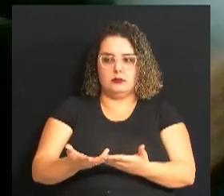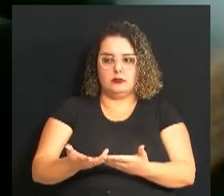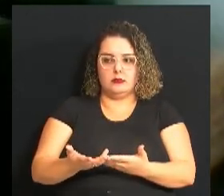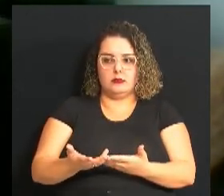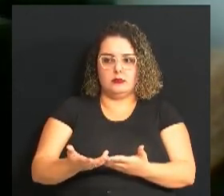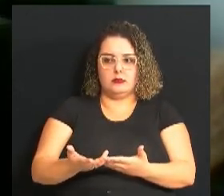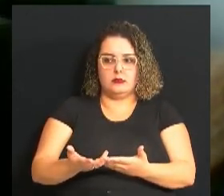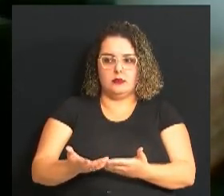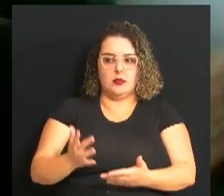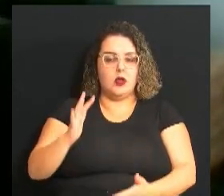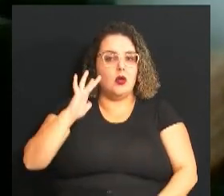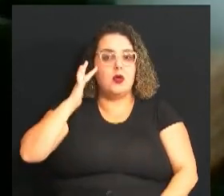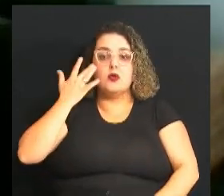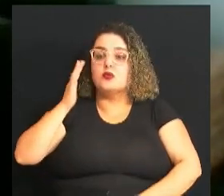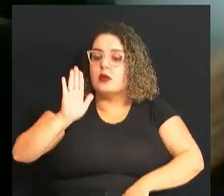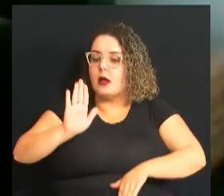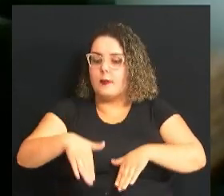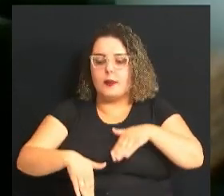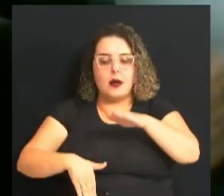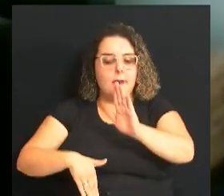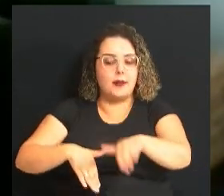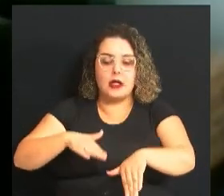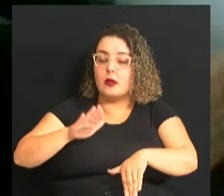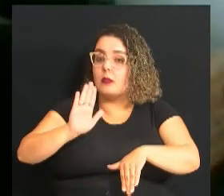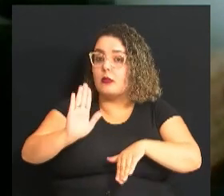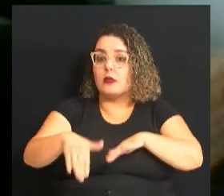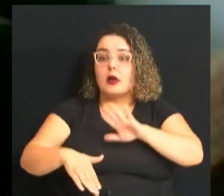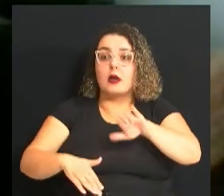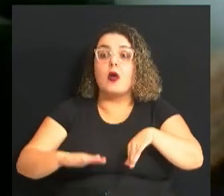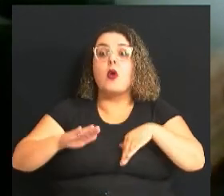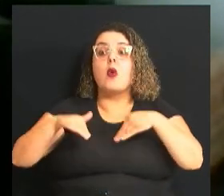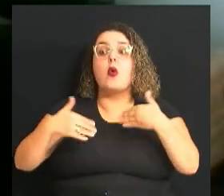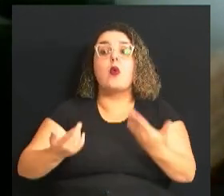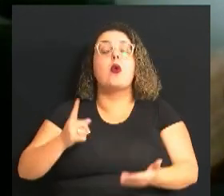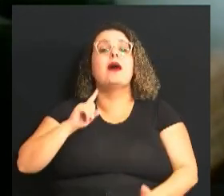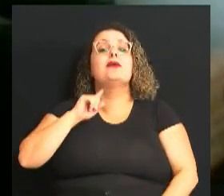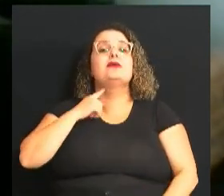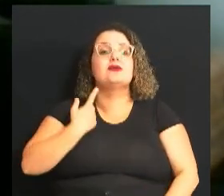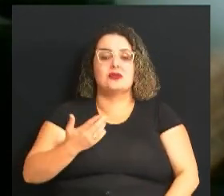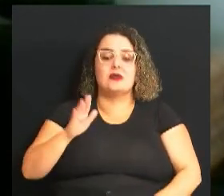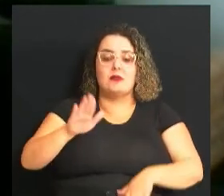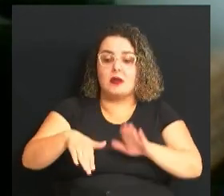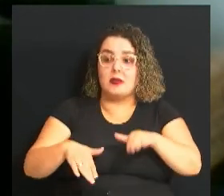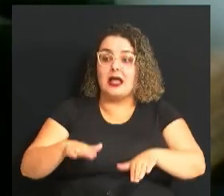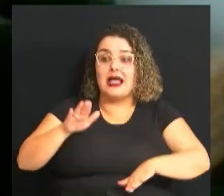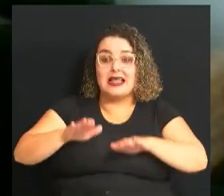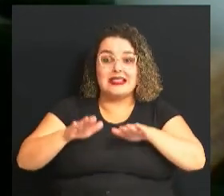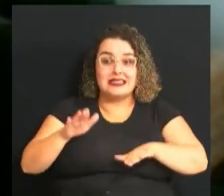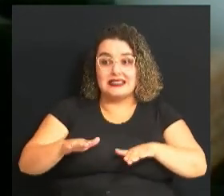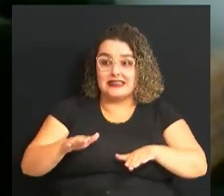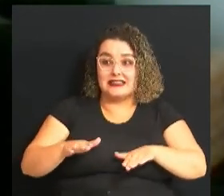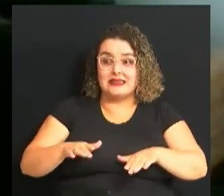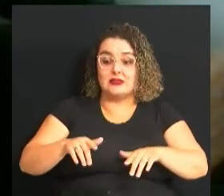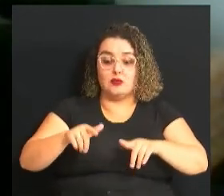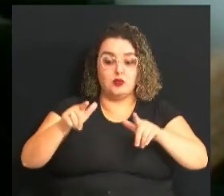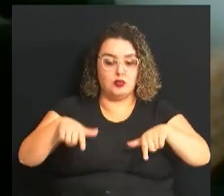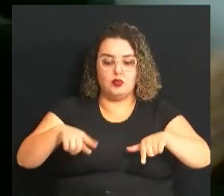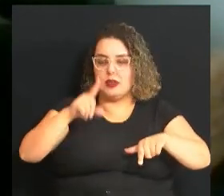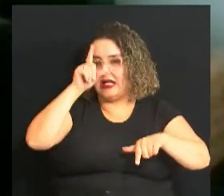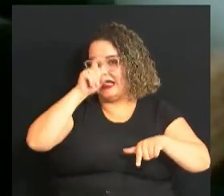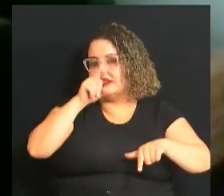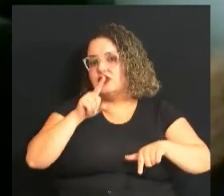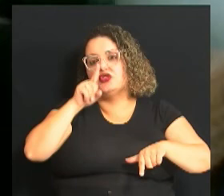sabe onde você pisou, você não sabe em quais sujeiras você pisou, às vezes um ambiente hospitalar, um ambiente de